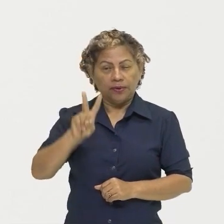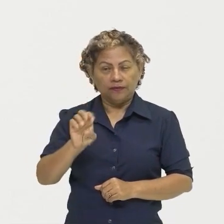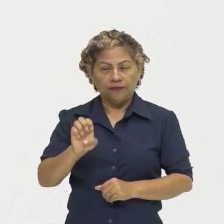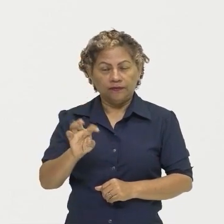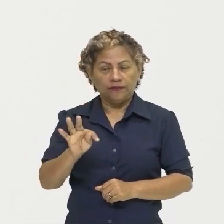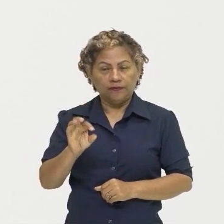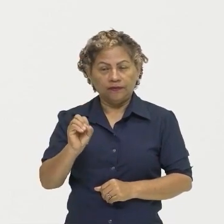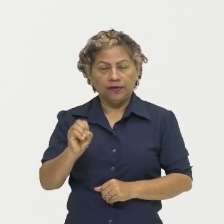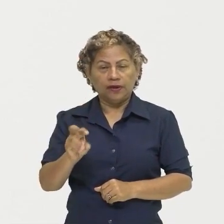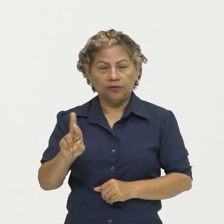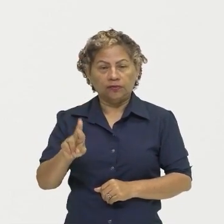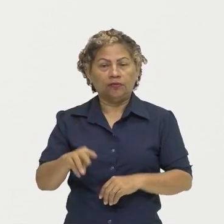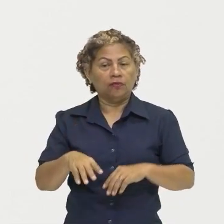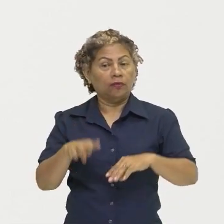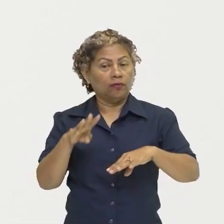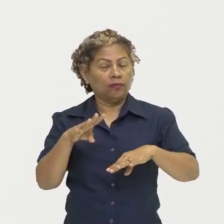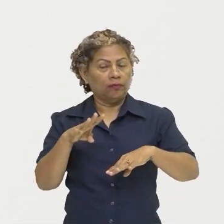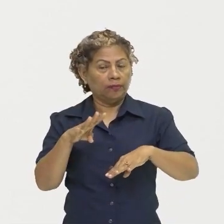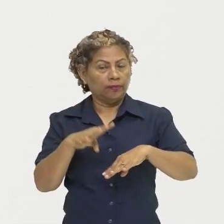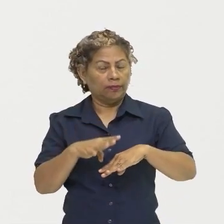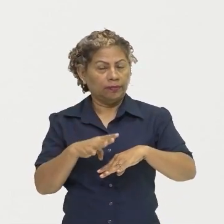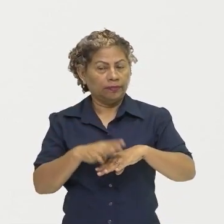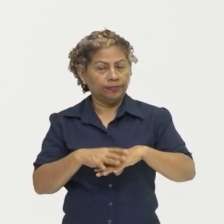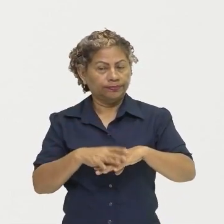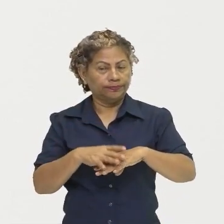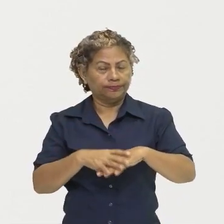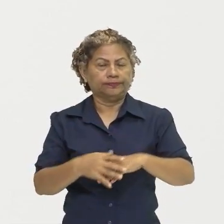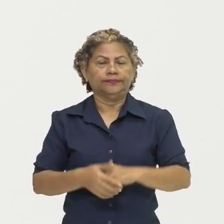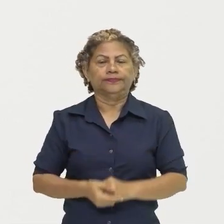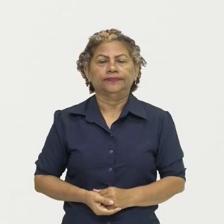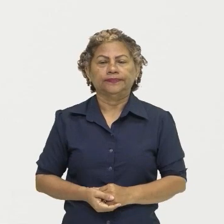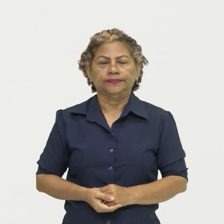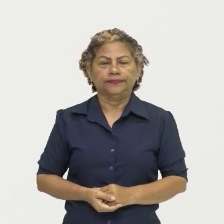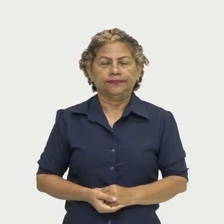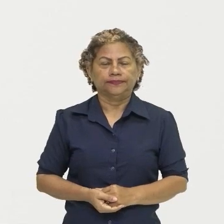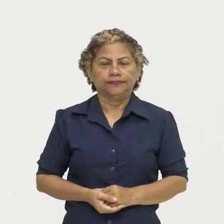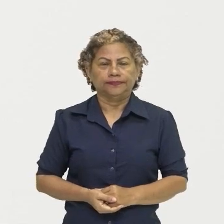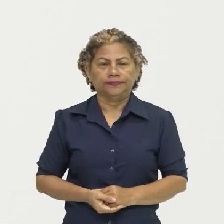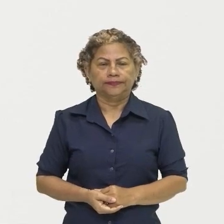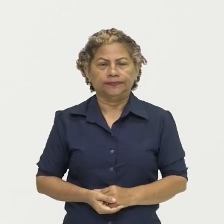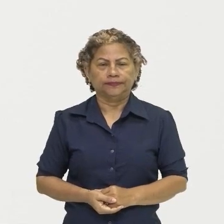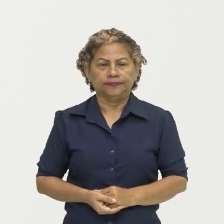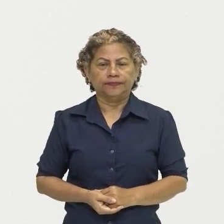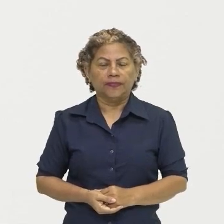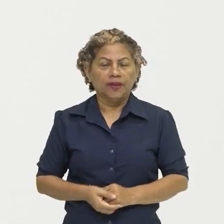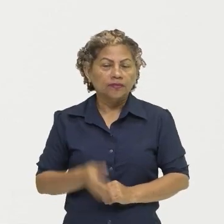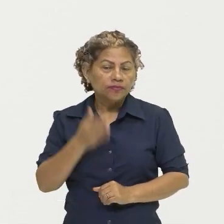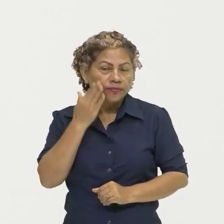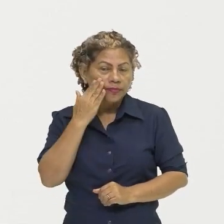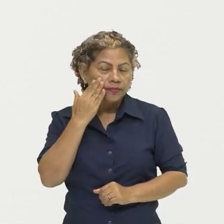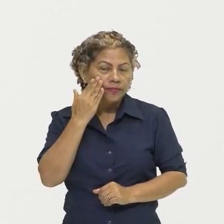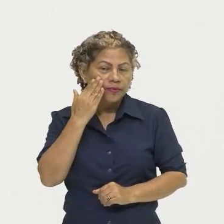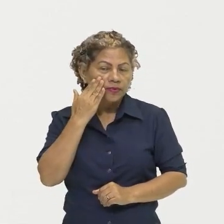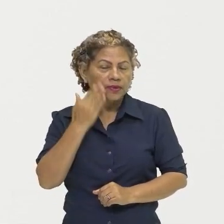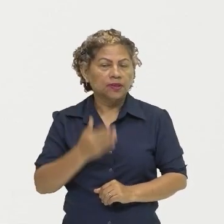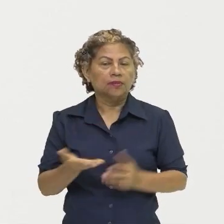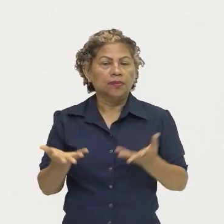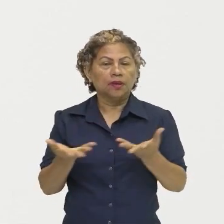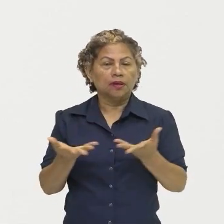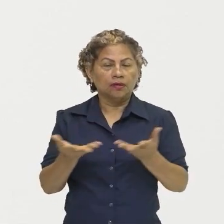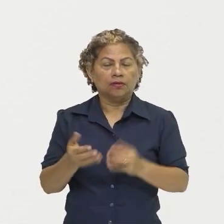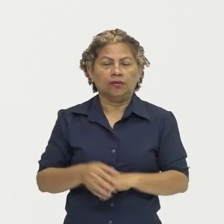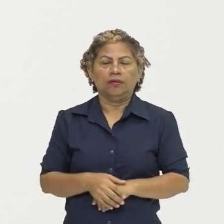Aí você tem, observem bem essa definição que eu trouxe para vocês. Ó.